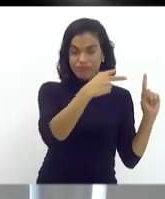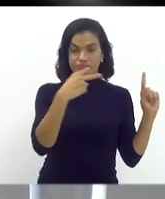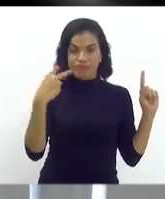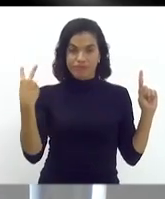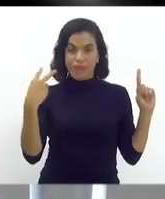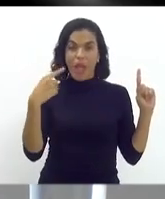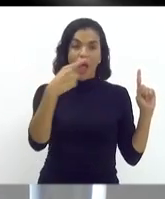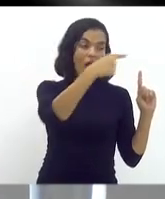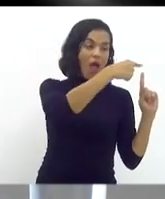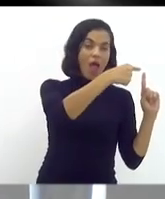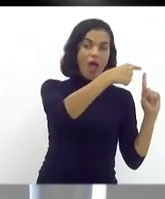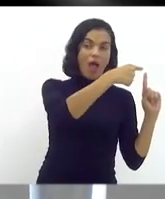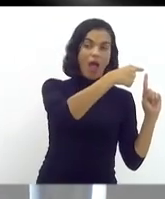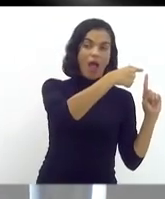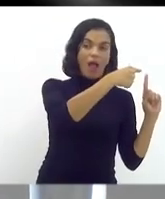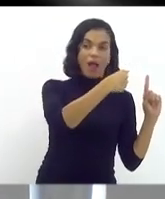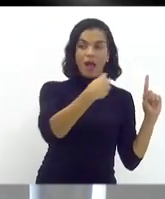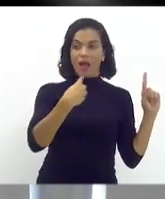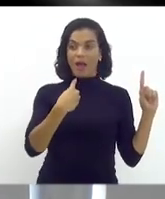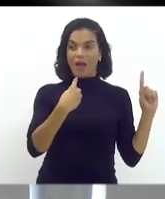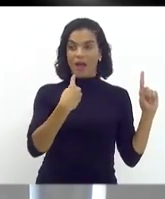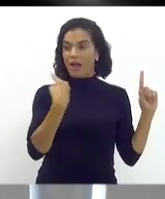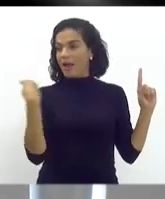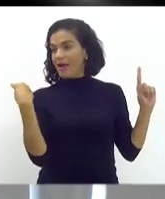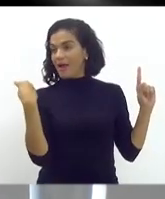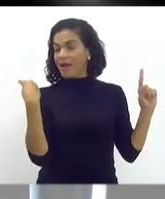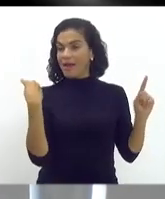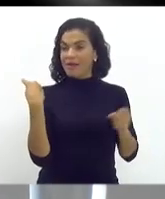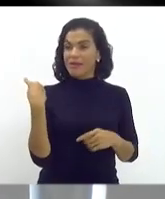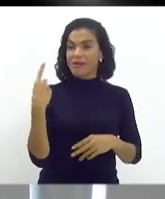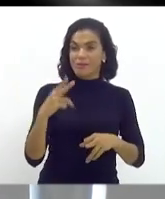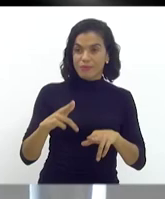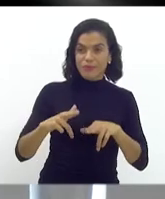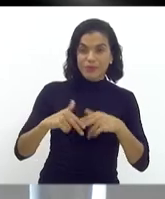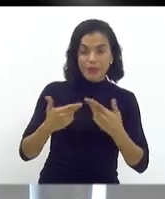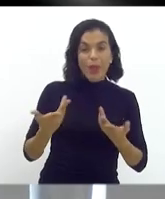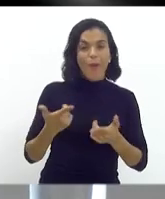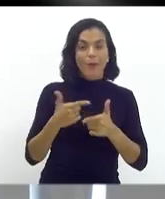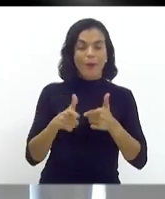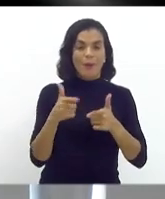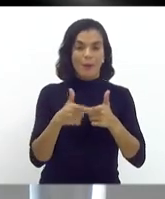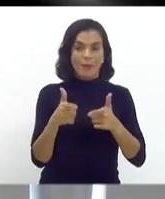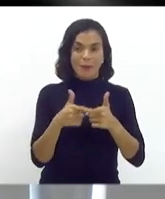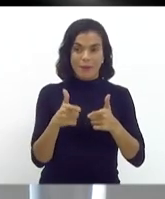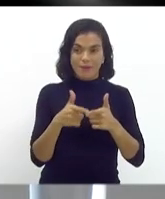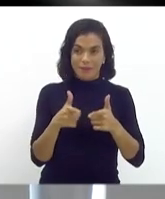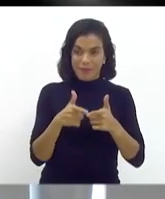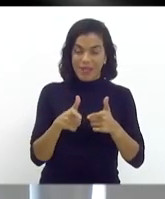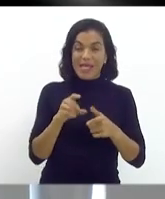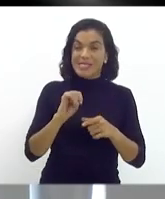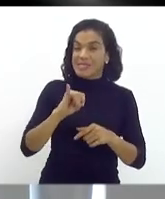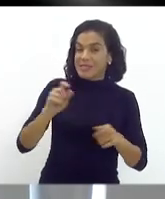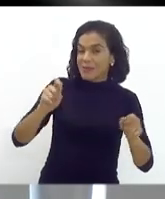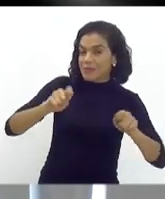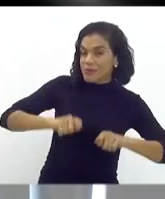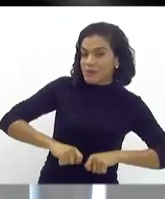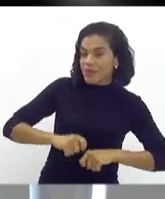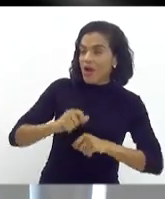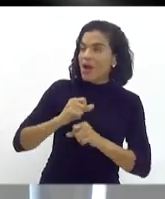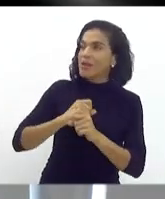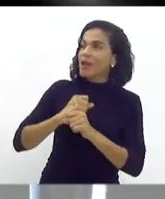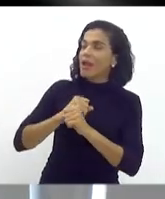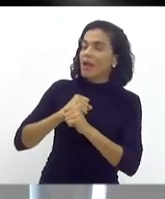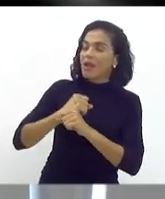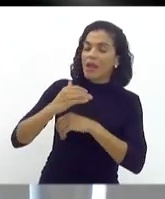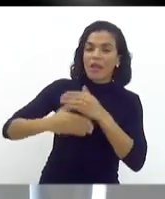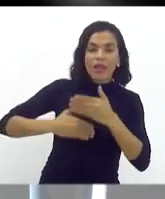apontava E aí aqui é está o nosso problema esse se possível durante muito